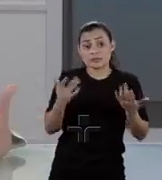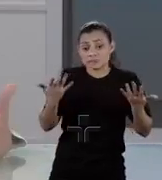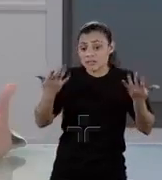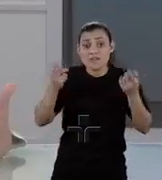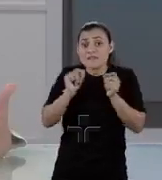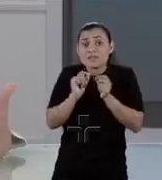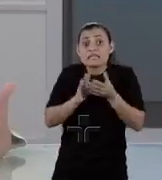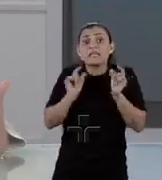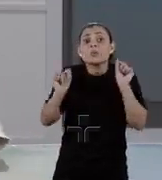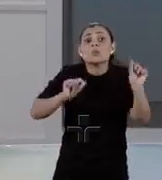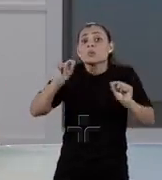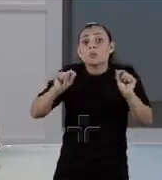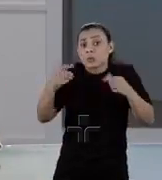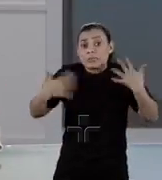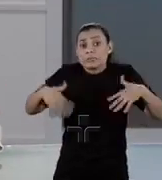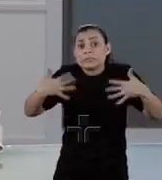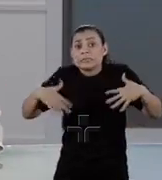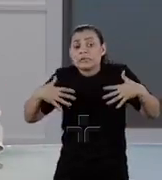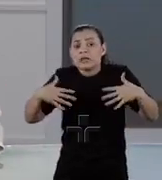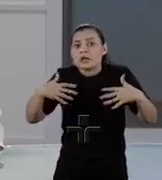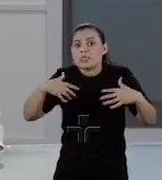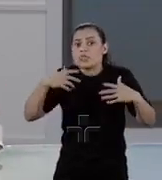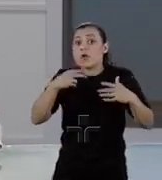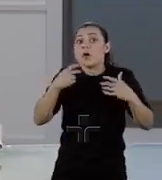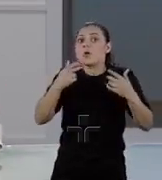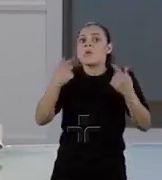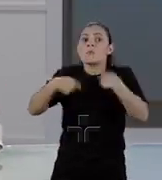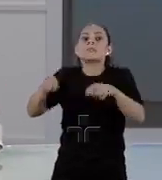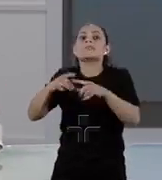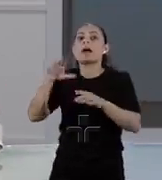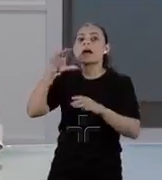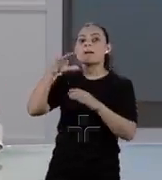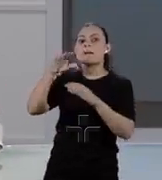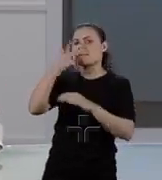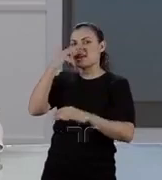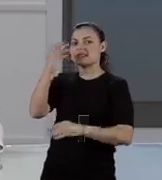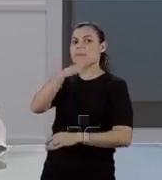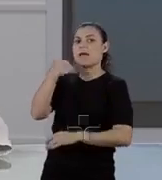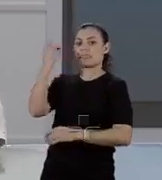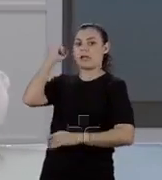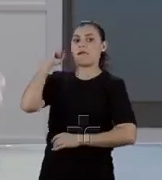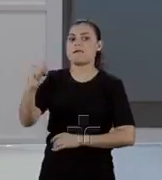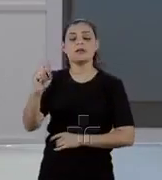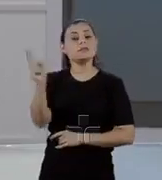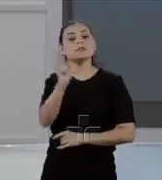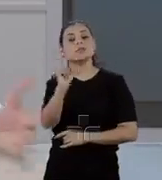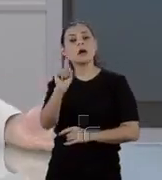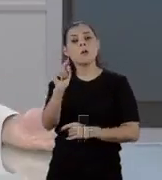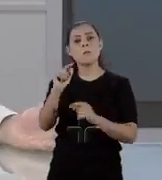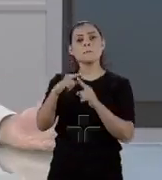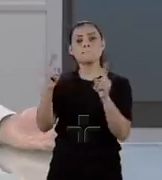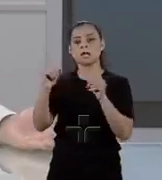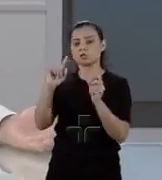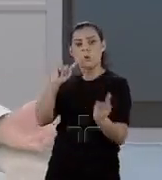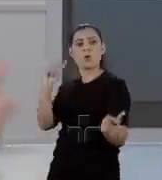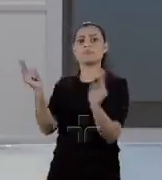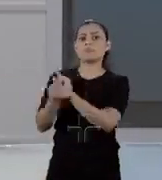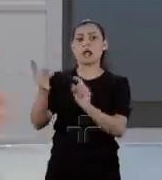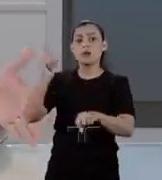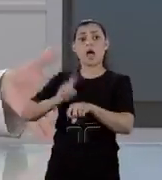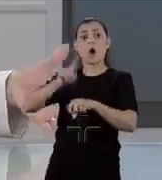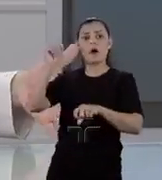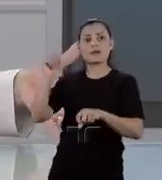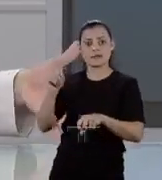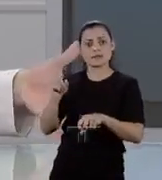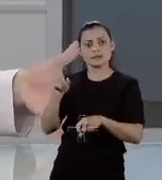rendida, isso não no sentido de você matar pessoas, mas no sentido de você conseguir neutralizar ou se defender da ameaça imediata. Então,